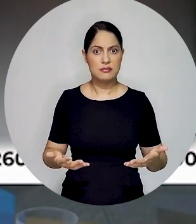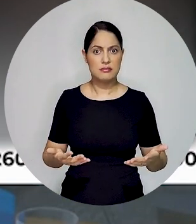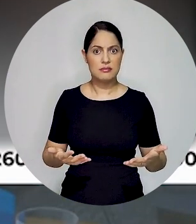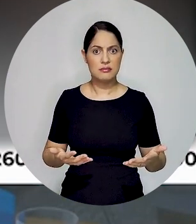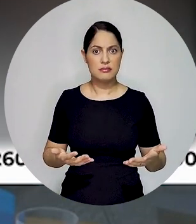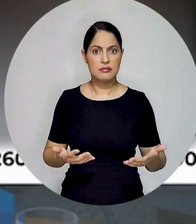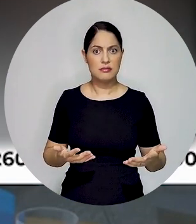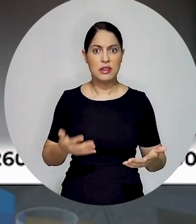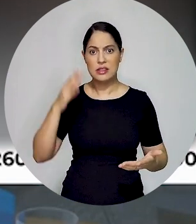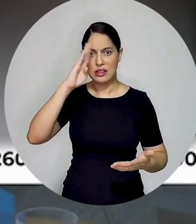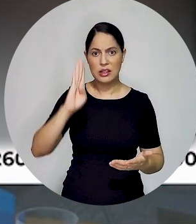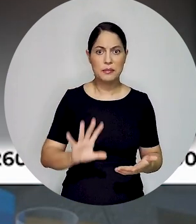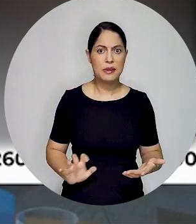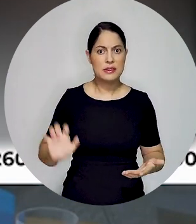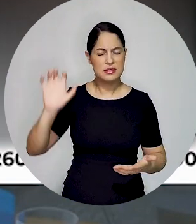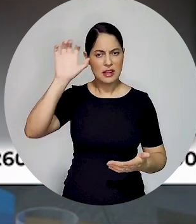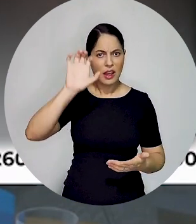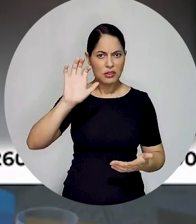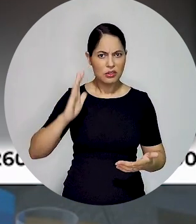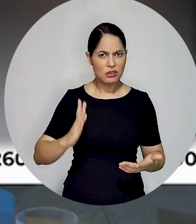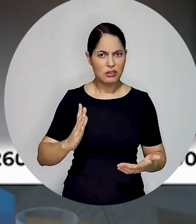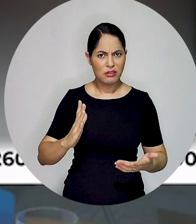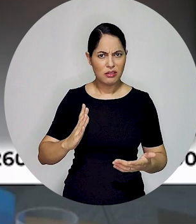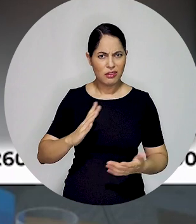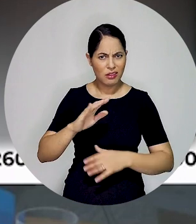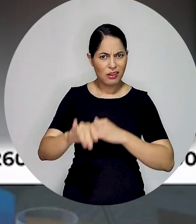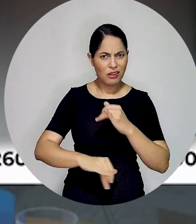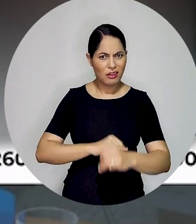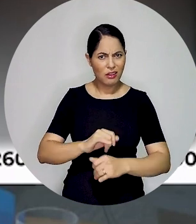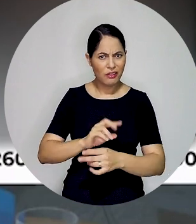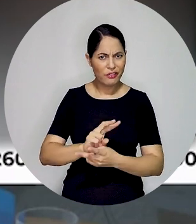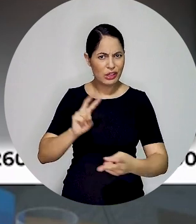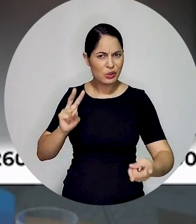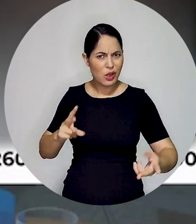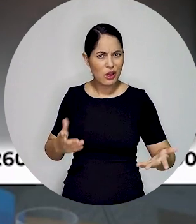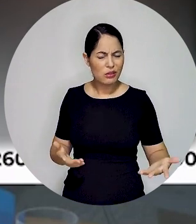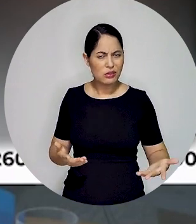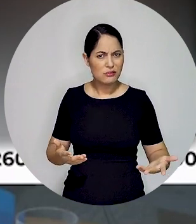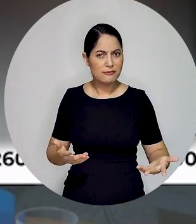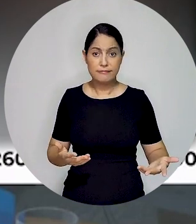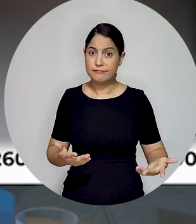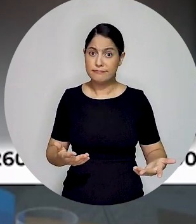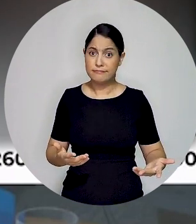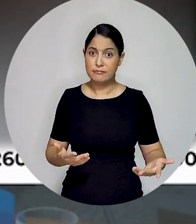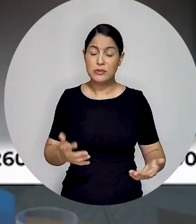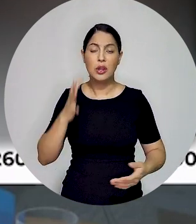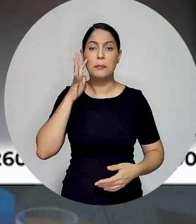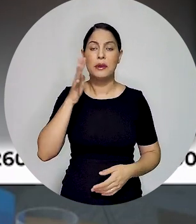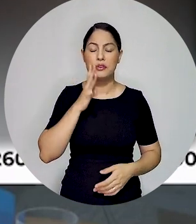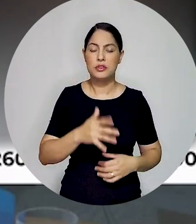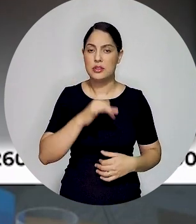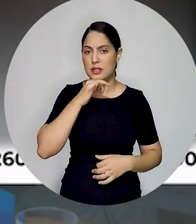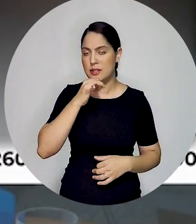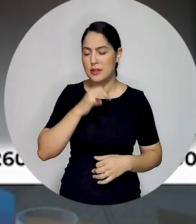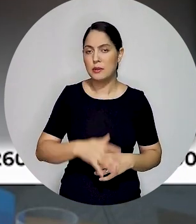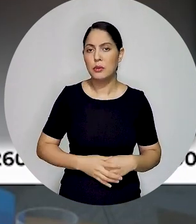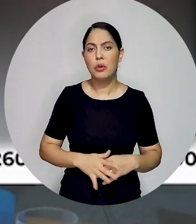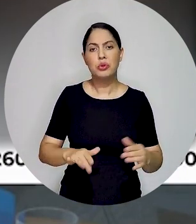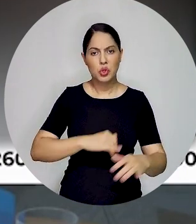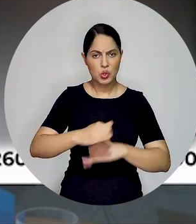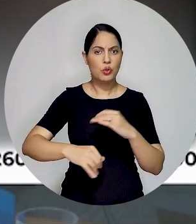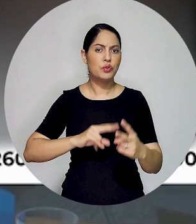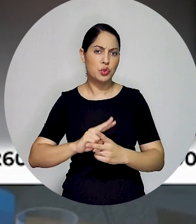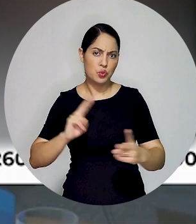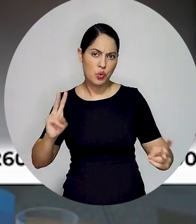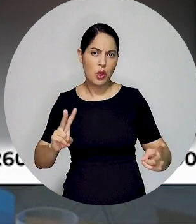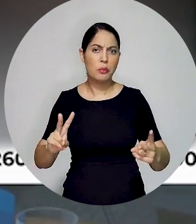no exterior, em determinados locais do nosso país. Então, aqui, a sede do juiz, ele